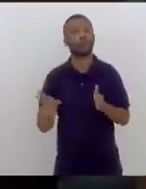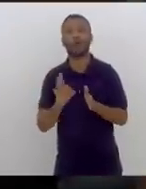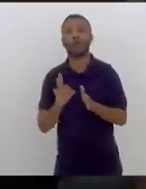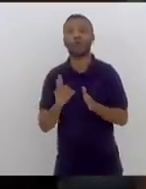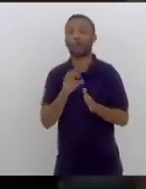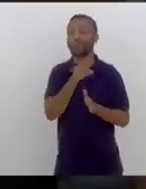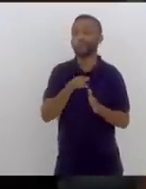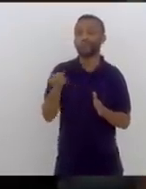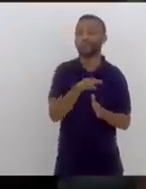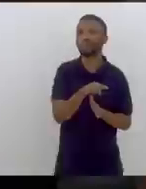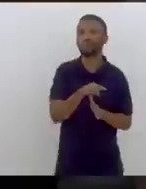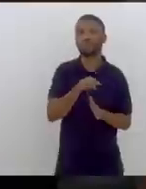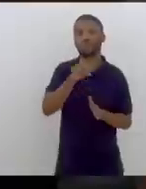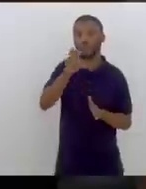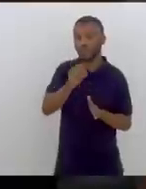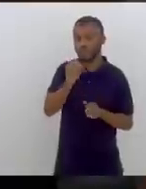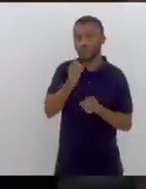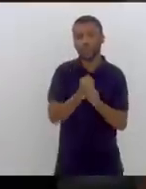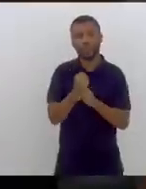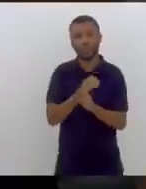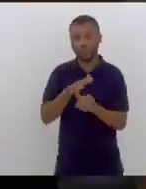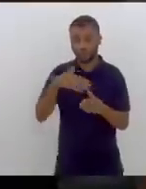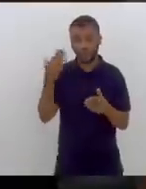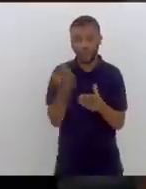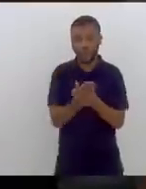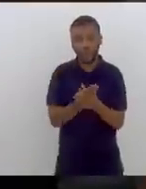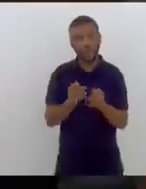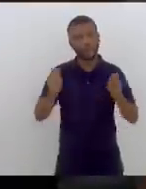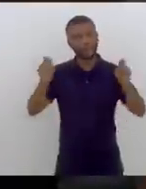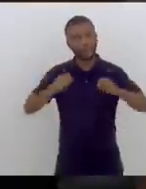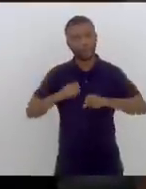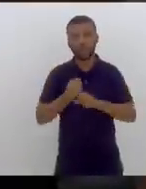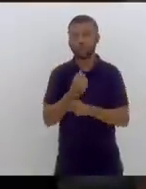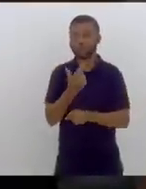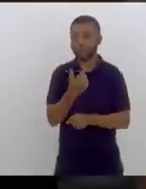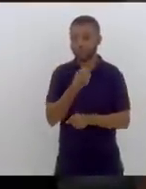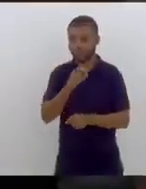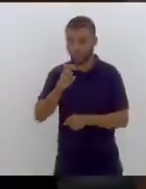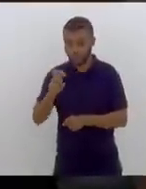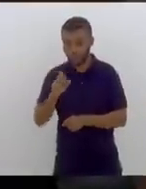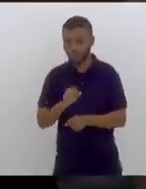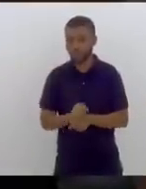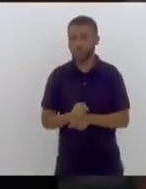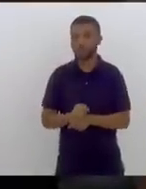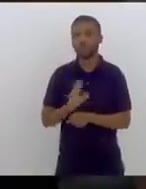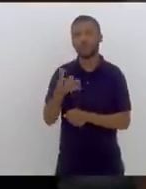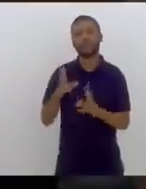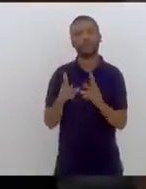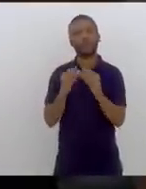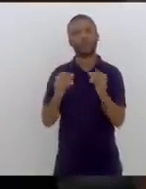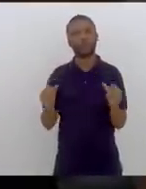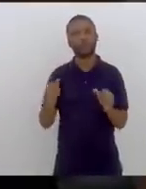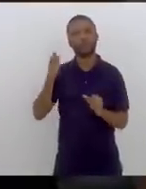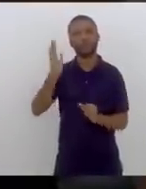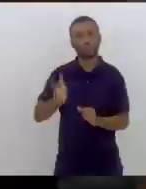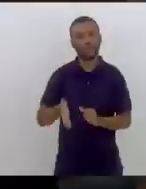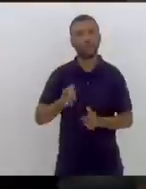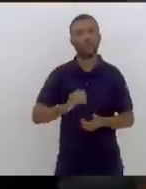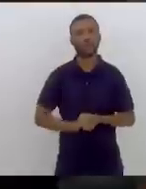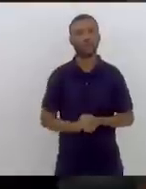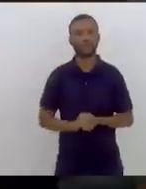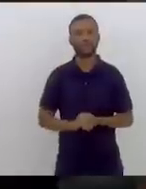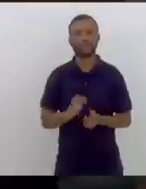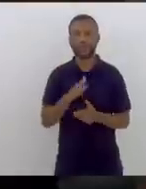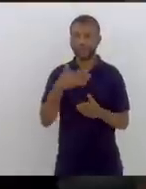prescrição quinquenal eu pude ajuizar a ação dele em 2005 desintertei ele já estava curado desenter de ter ele e